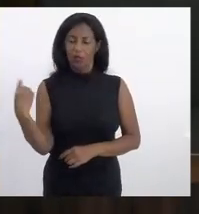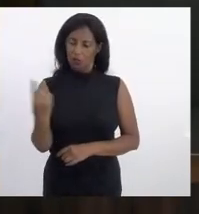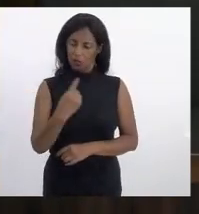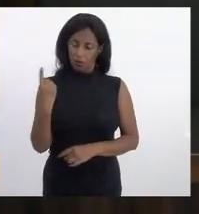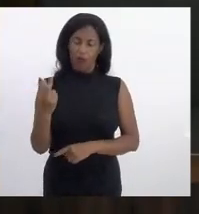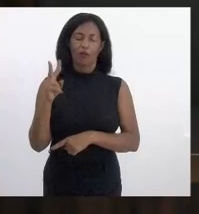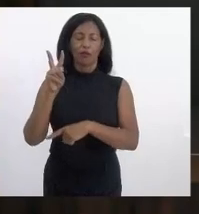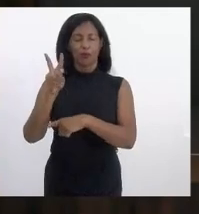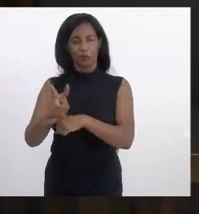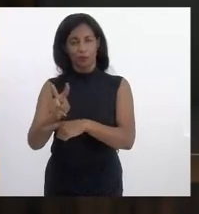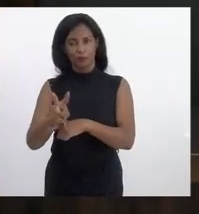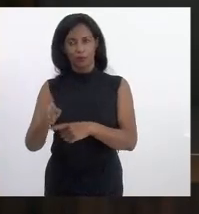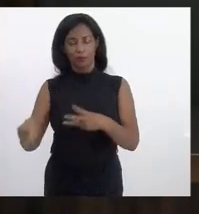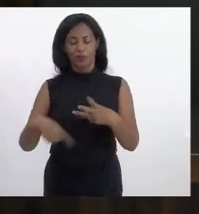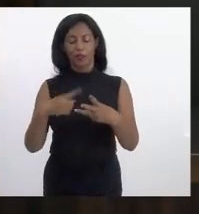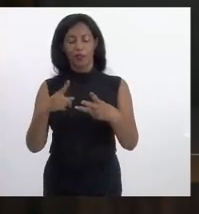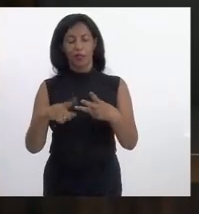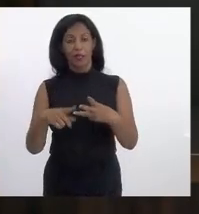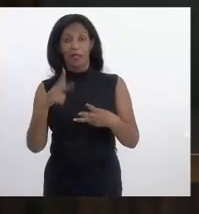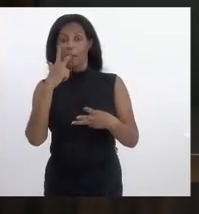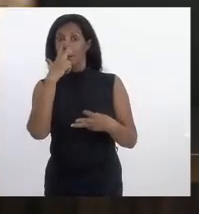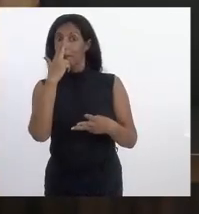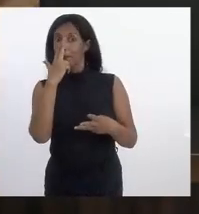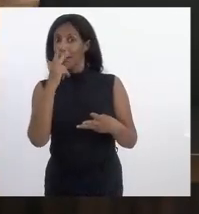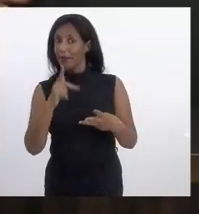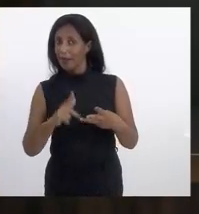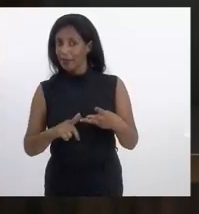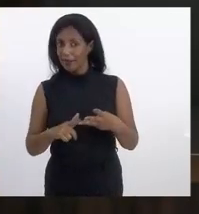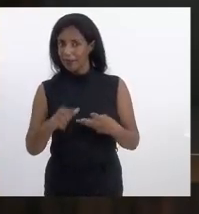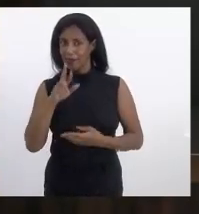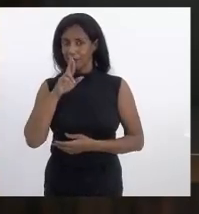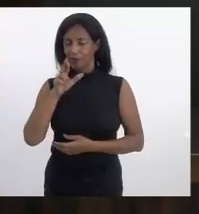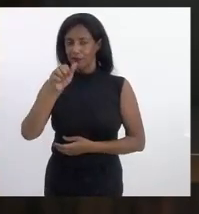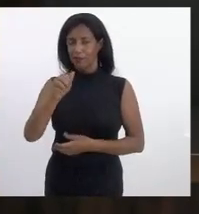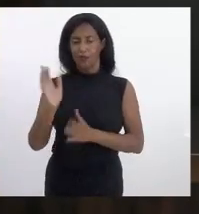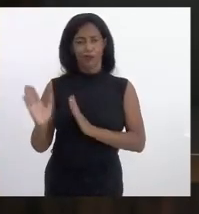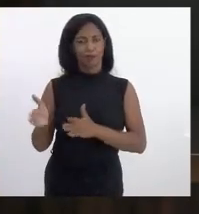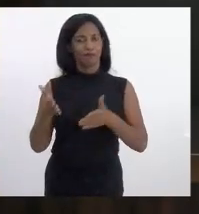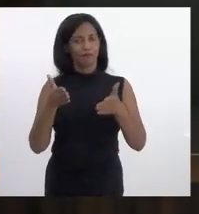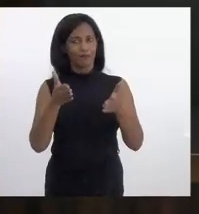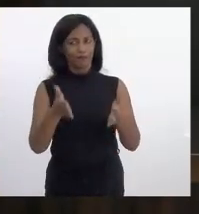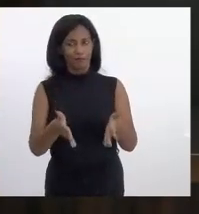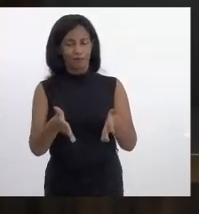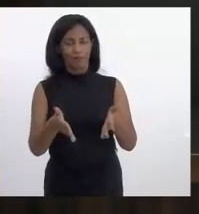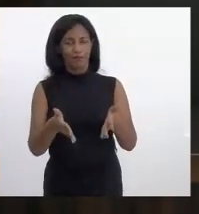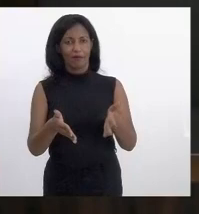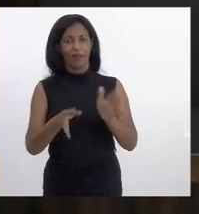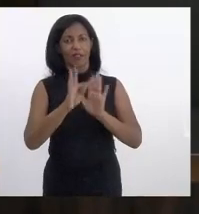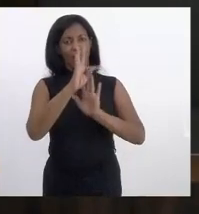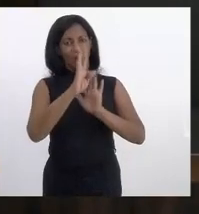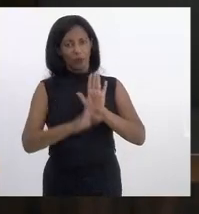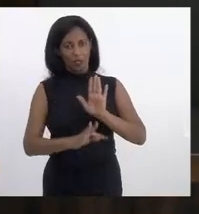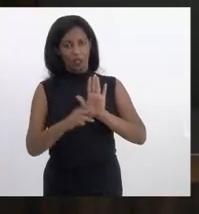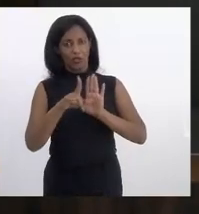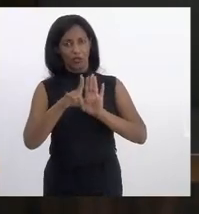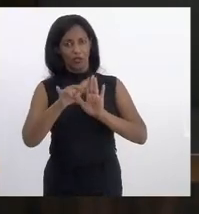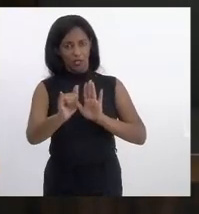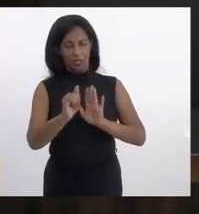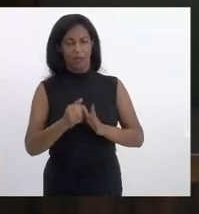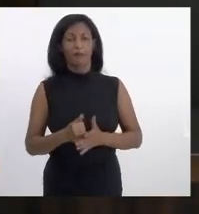vamos defender e essa questão me parece Deputado Amorim já vai estar no texto da Lei